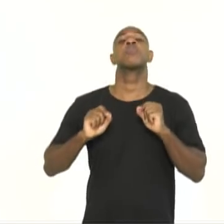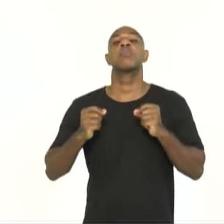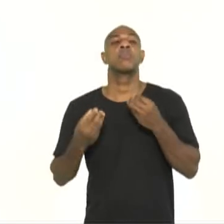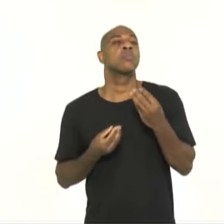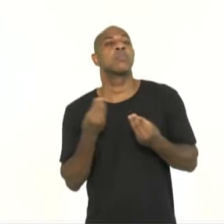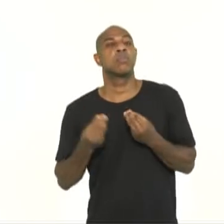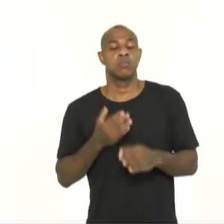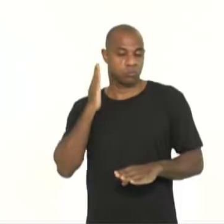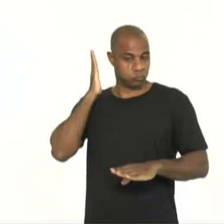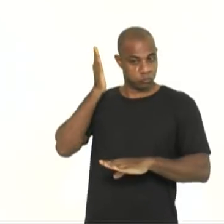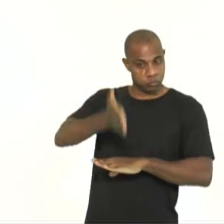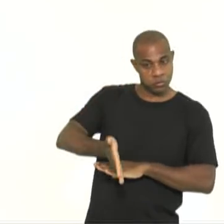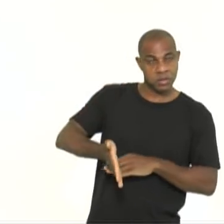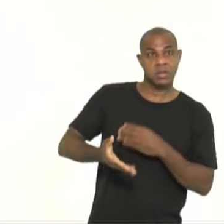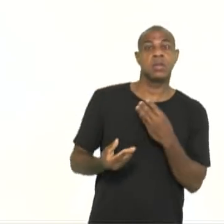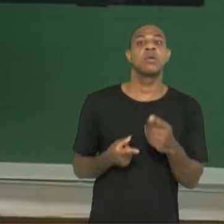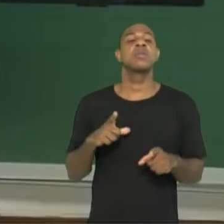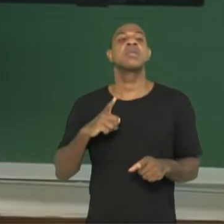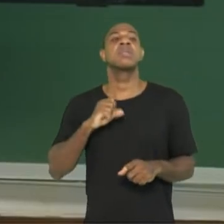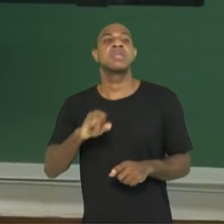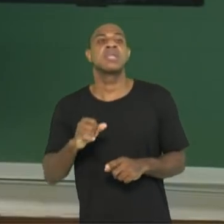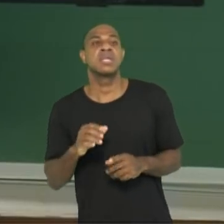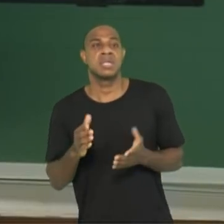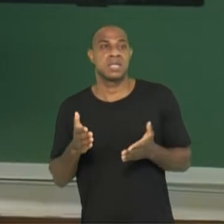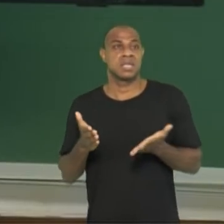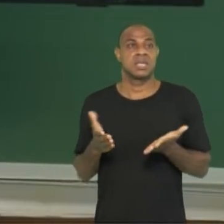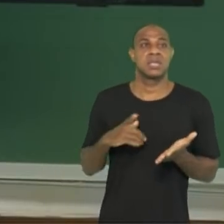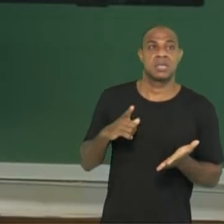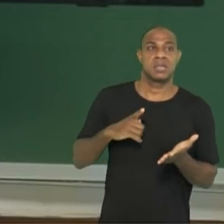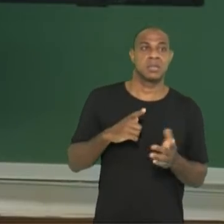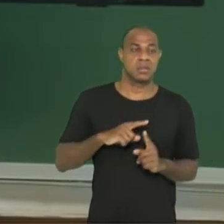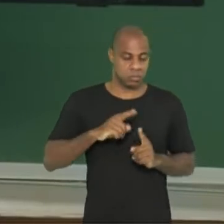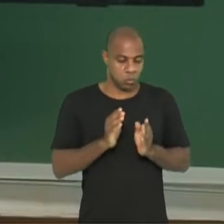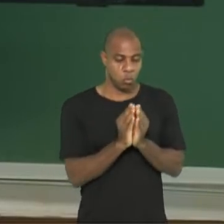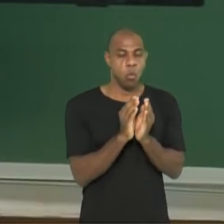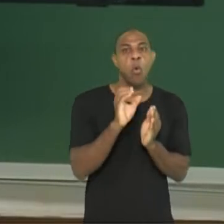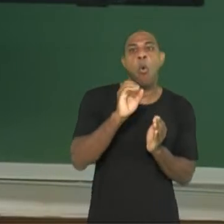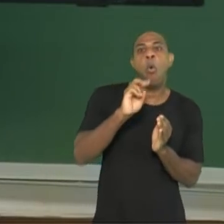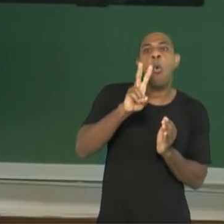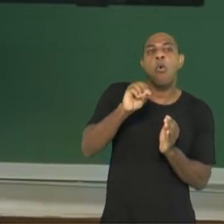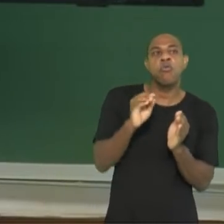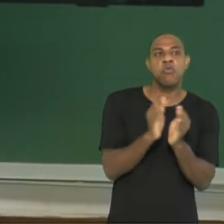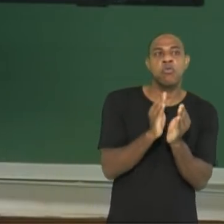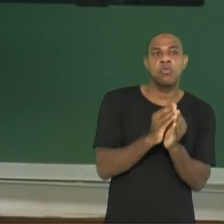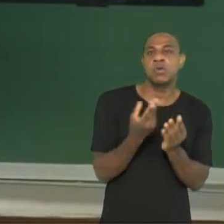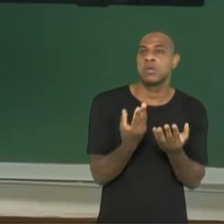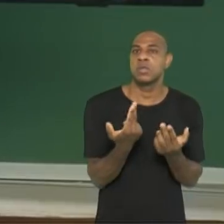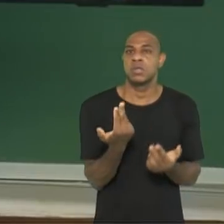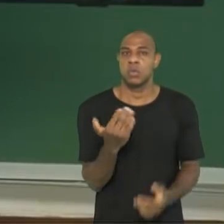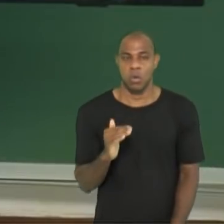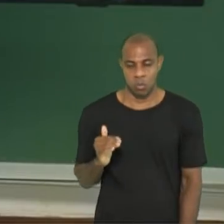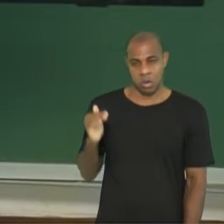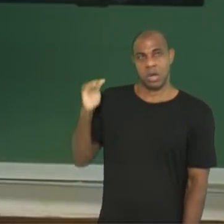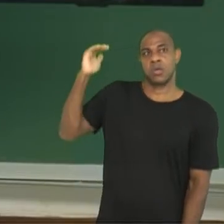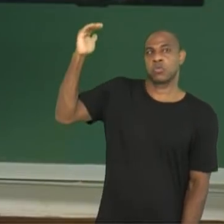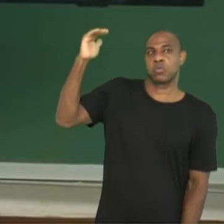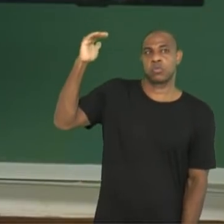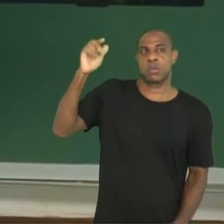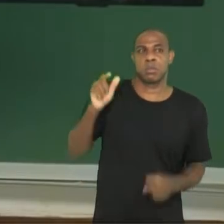forma direta, quando o animal nasce diretamente do ovo igual ao adulto, só que num tamanho